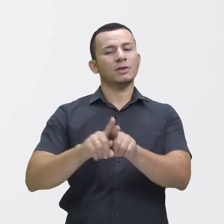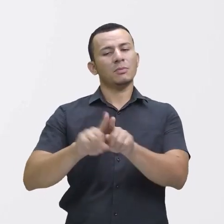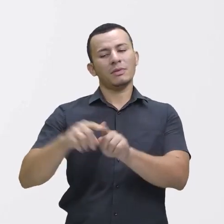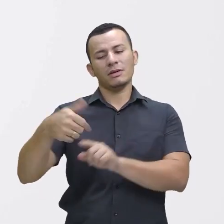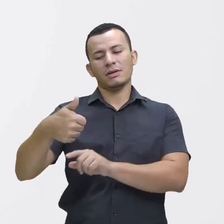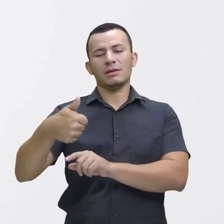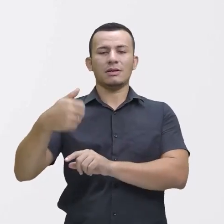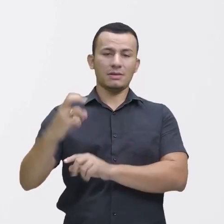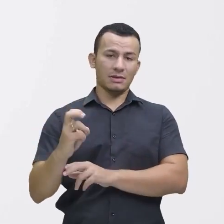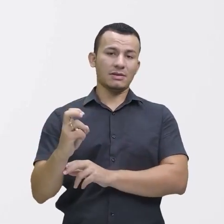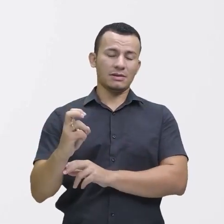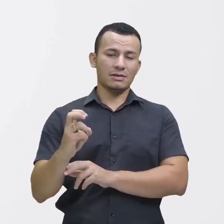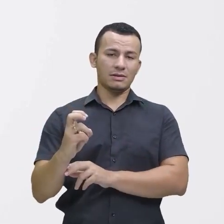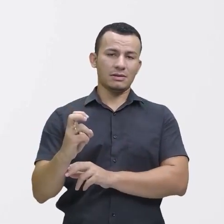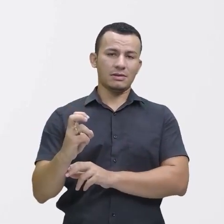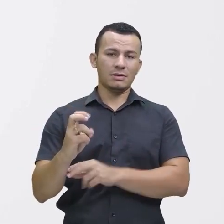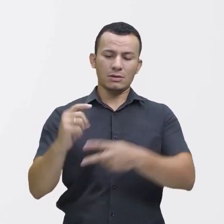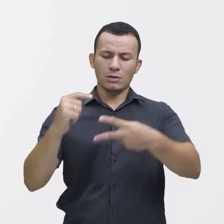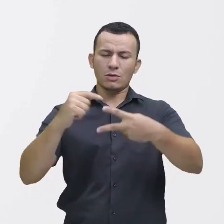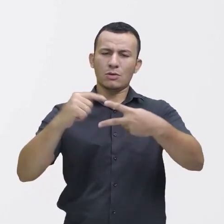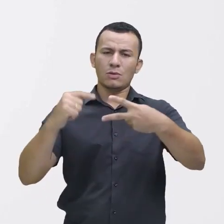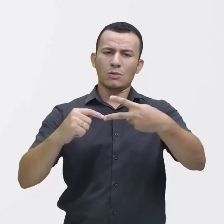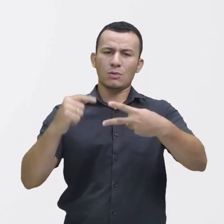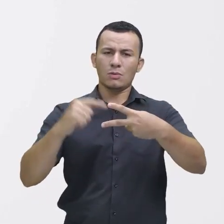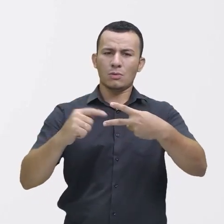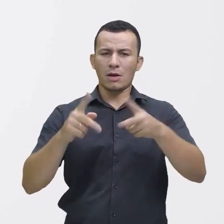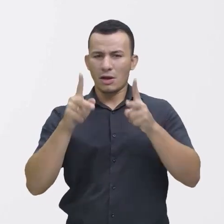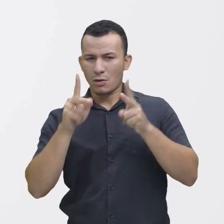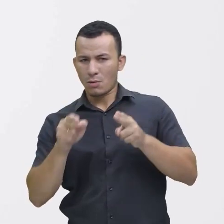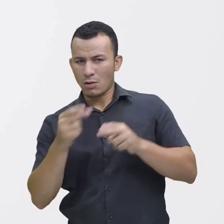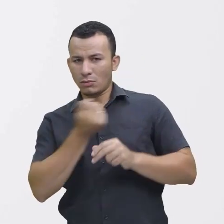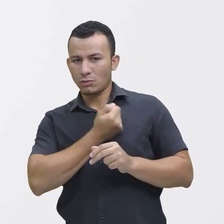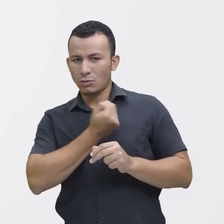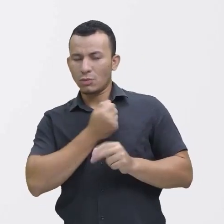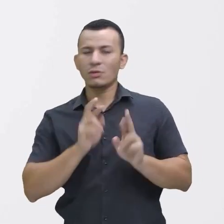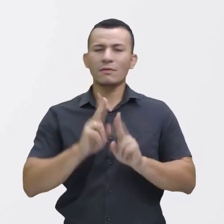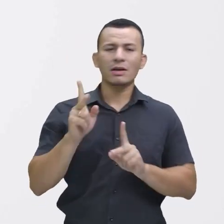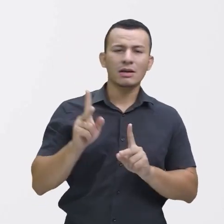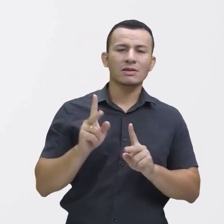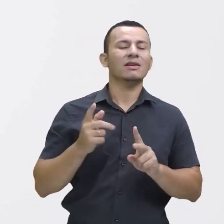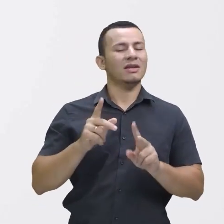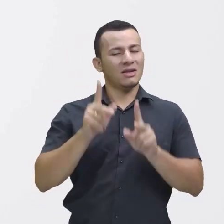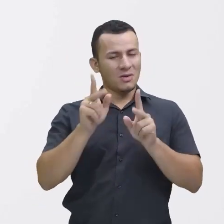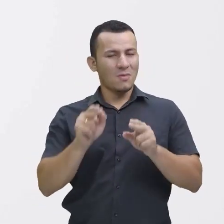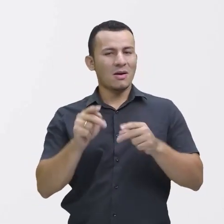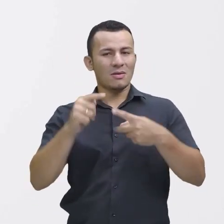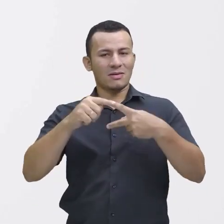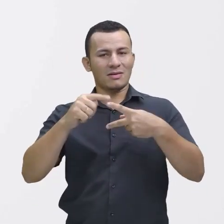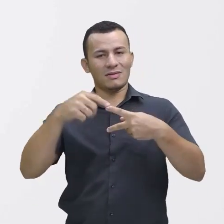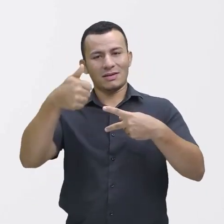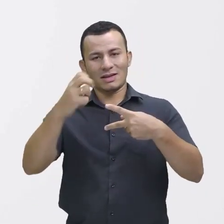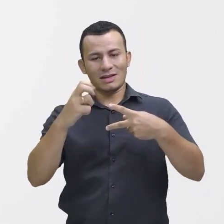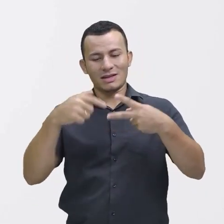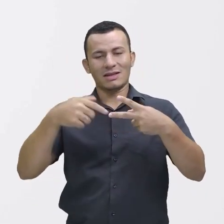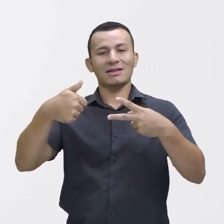15. Existe a relação de igualdade nessas duas sentenças? Existe. Então vamos para o